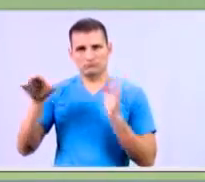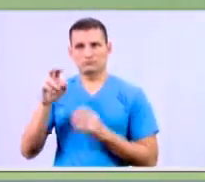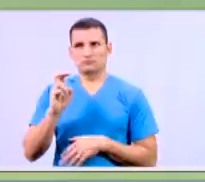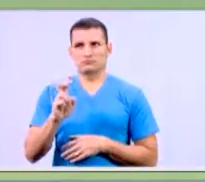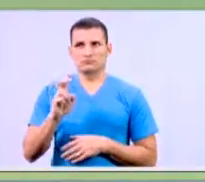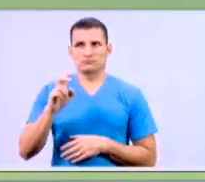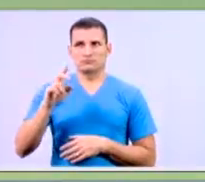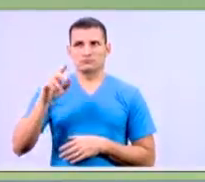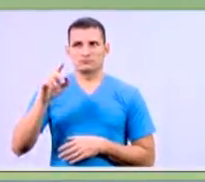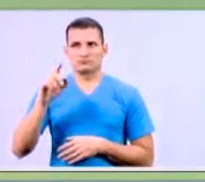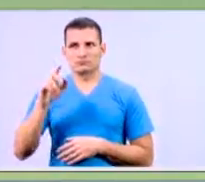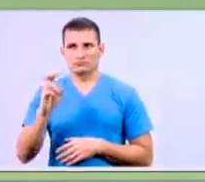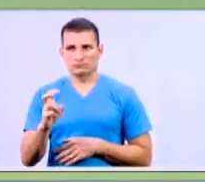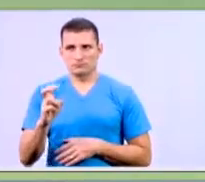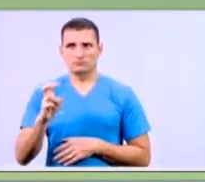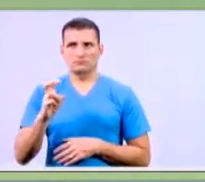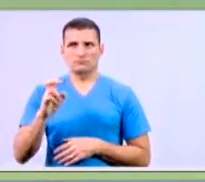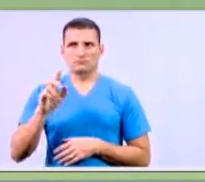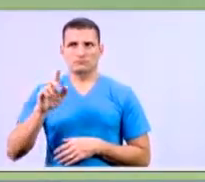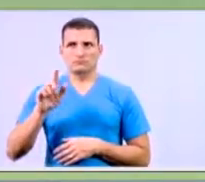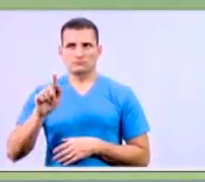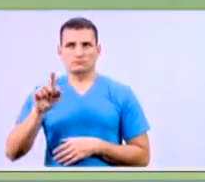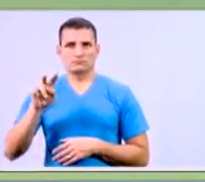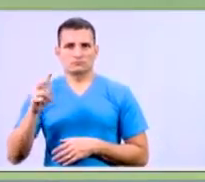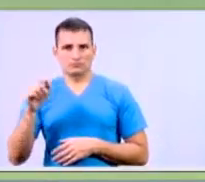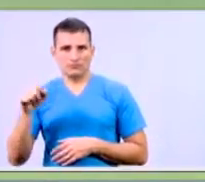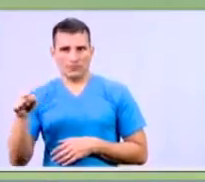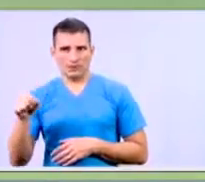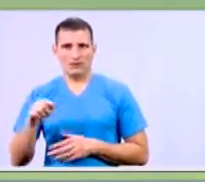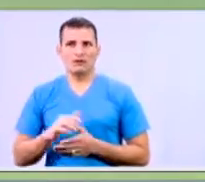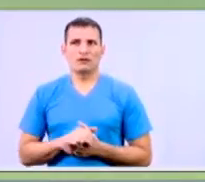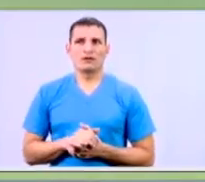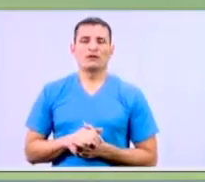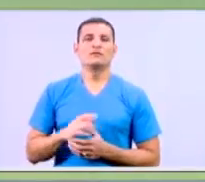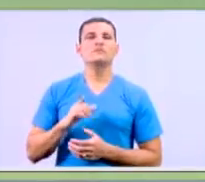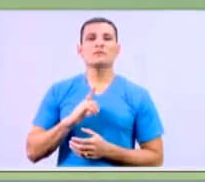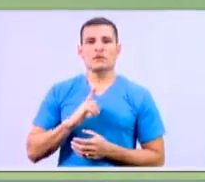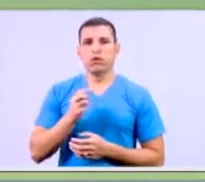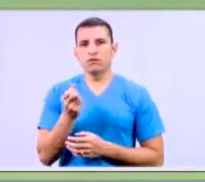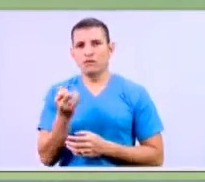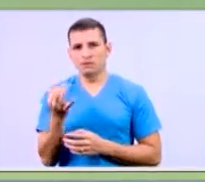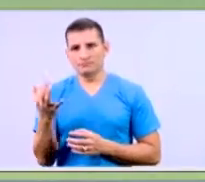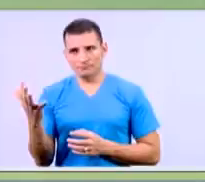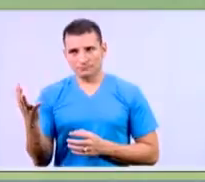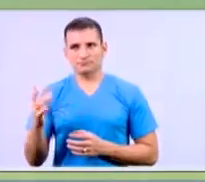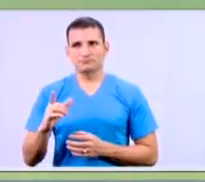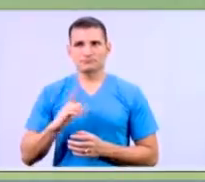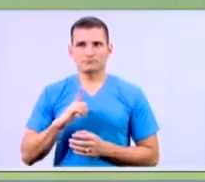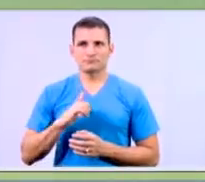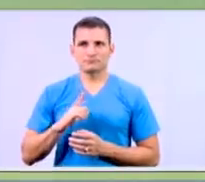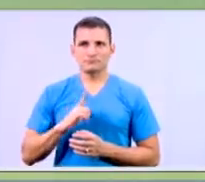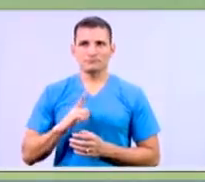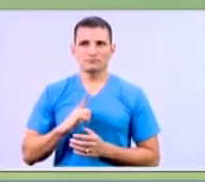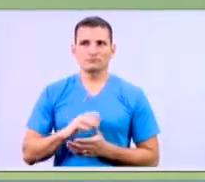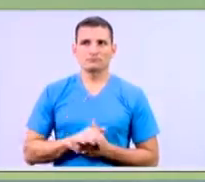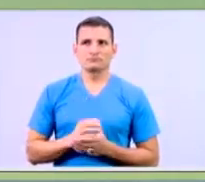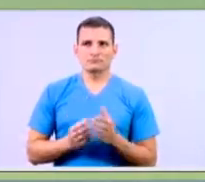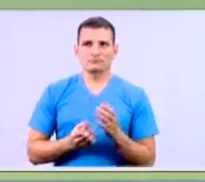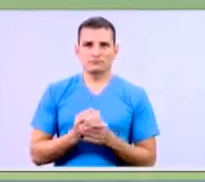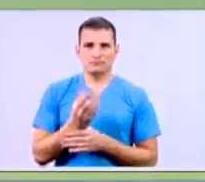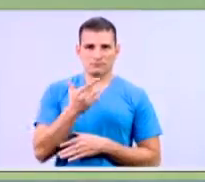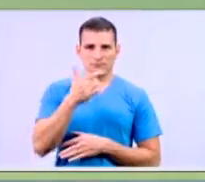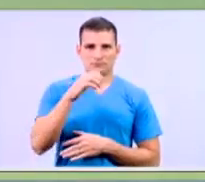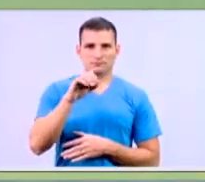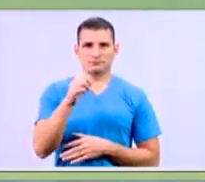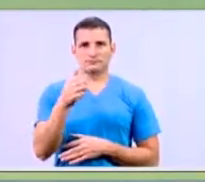Trabalha também com padrão múltipla entrada e múltipla saída, que é conhecido também por MIMO. Foi lançado em 2013,